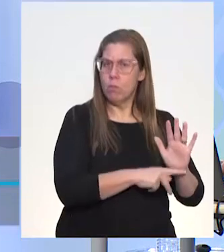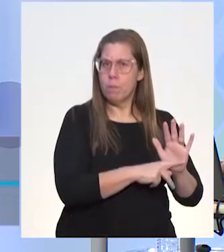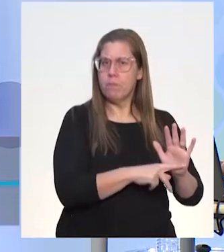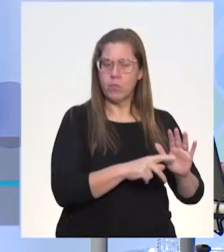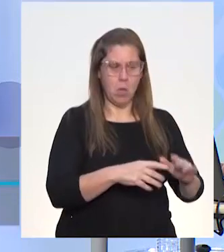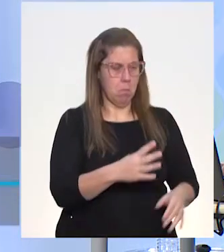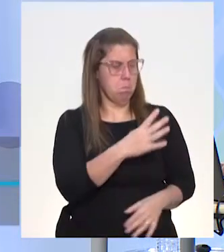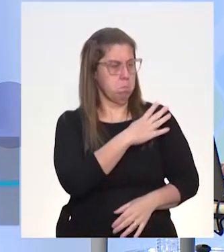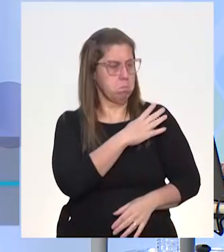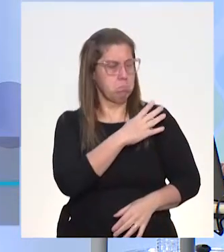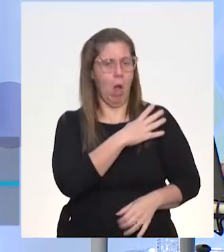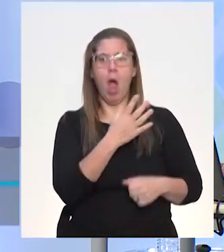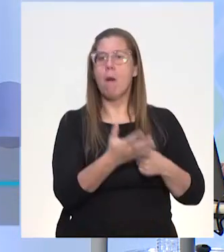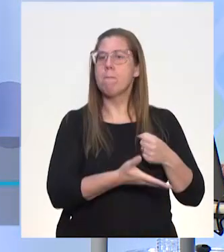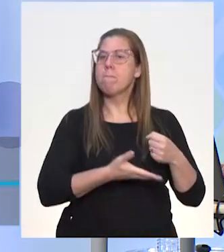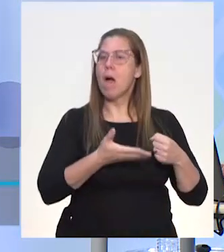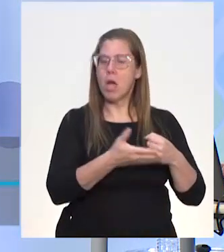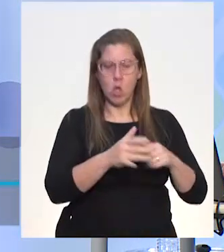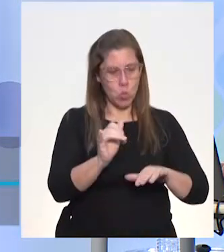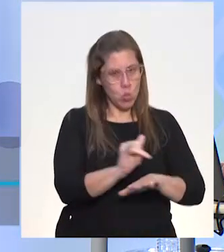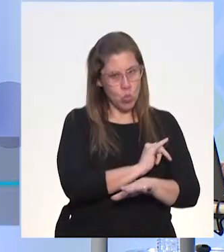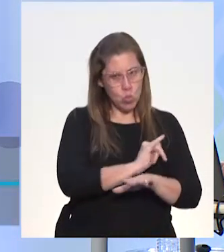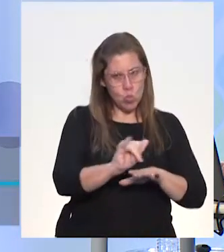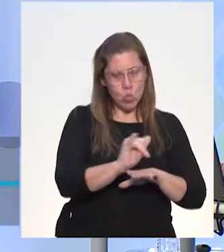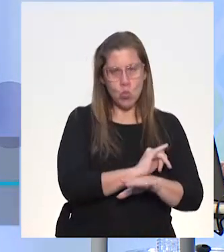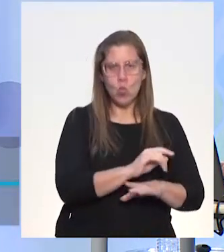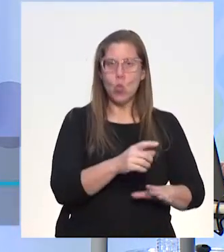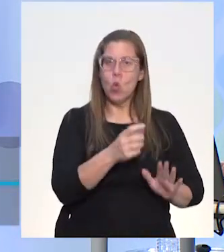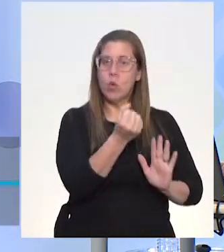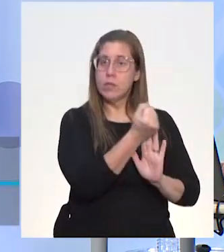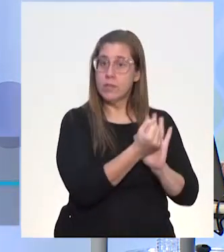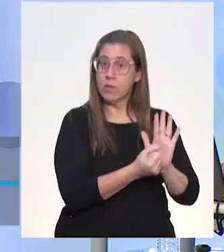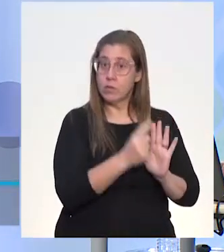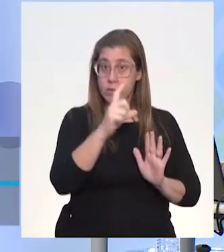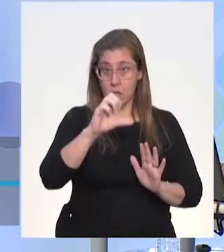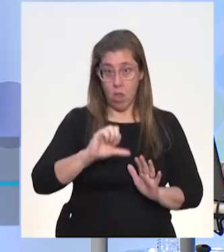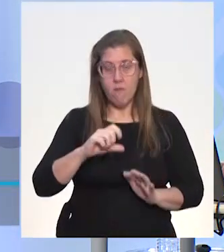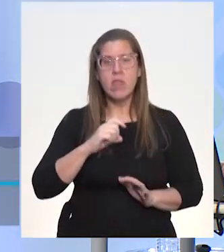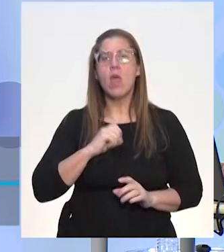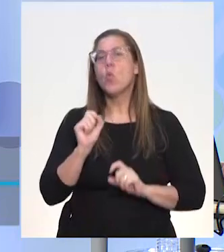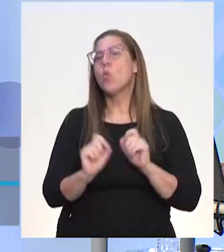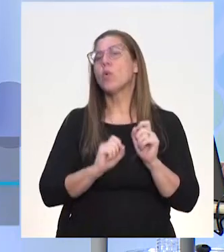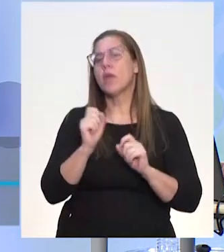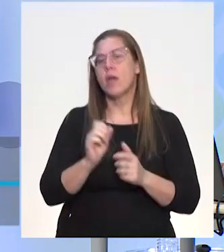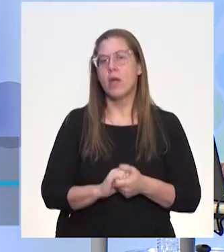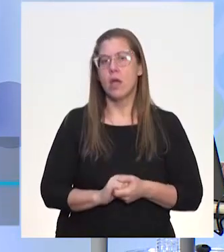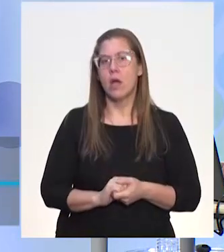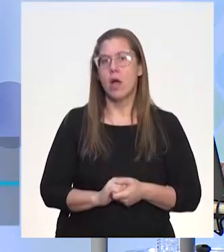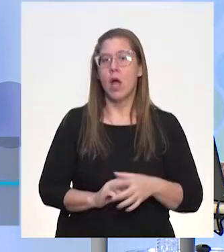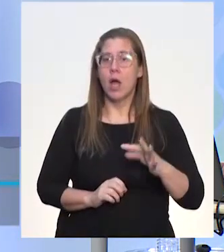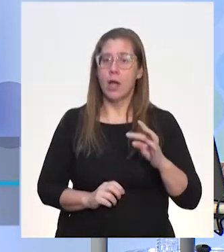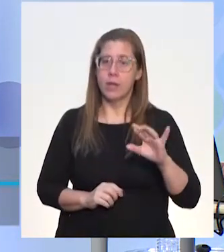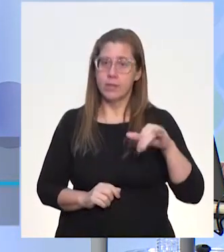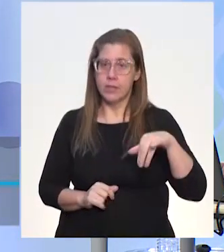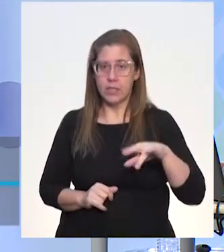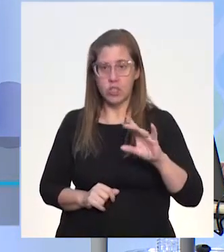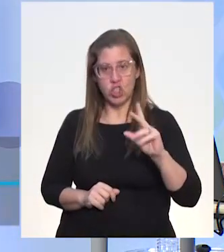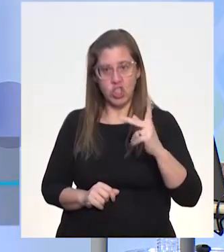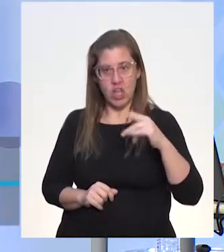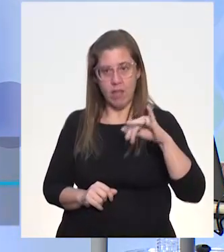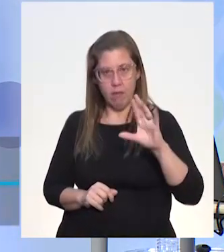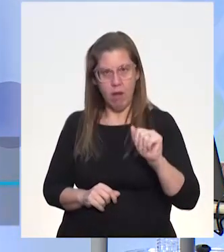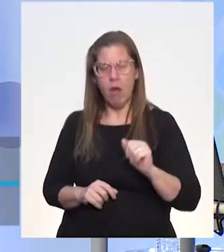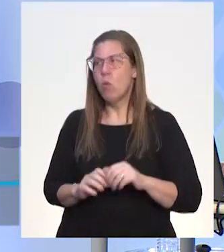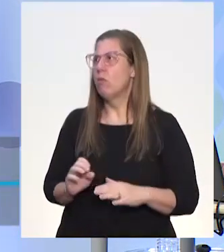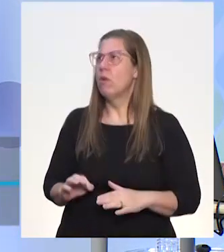militar baseado nas estratégias do século XIX, você tem a configuração da trincheira.